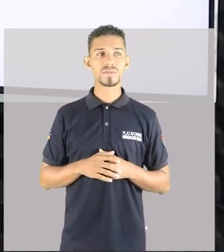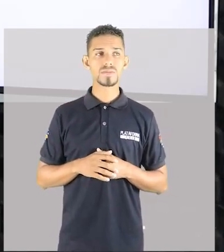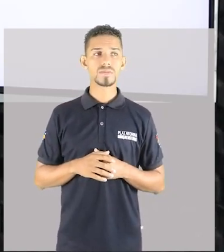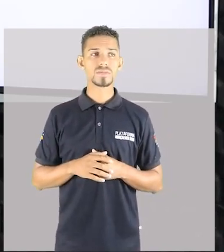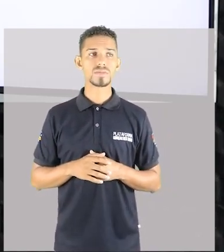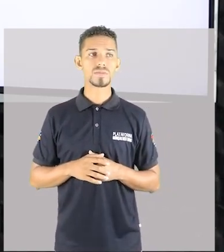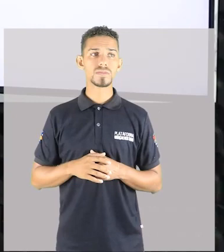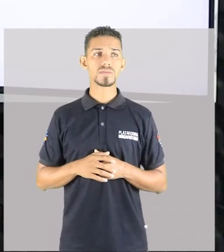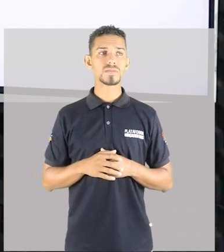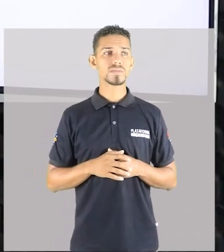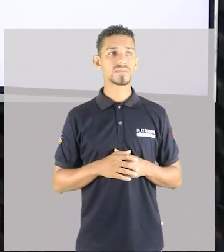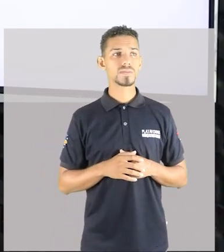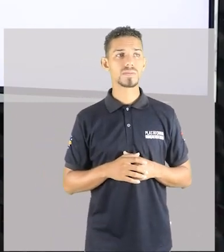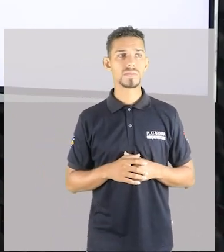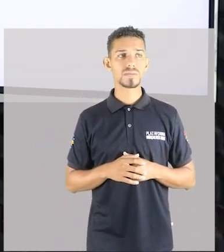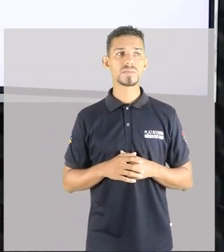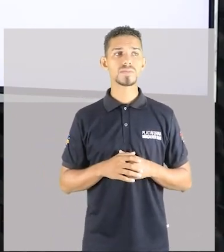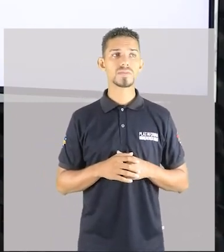Presbiopia,